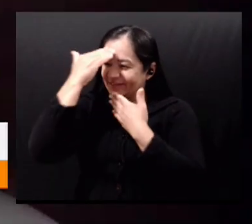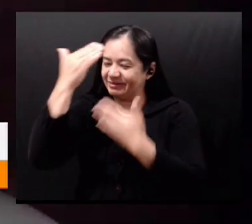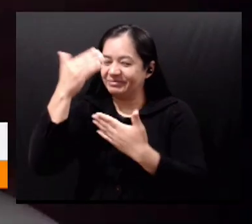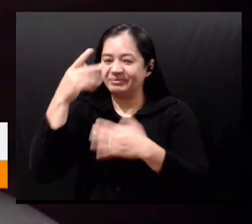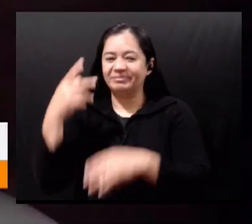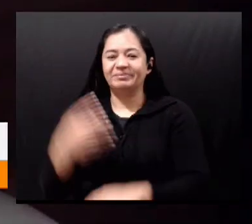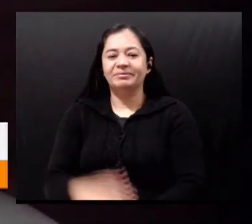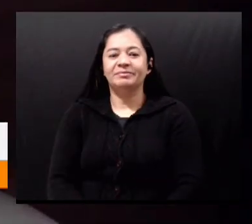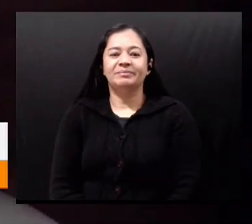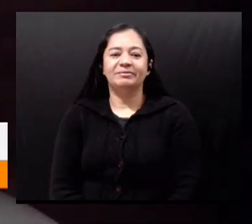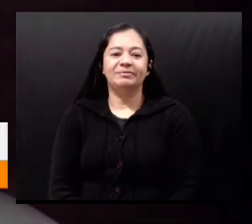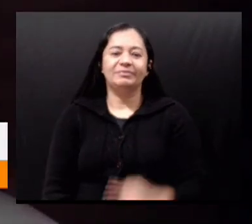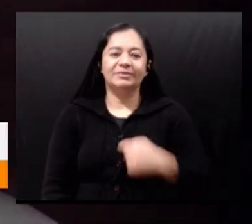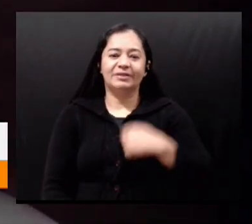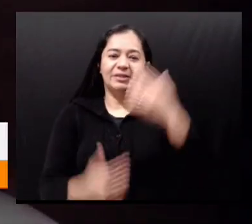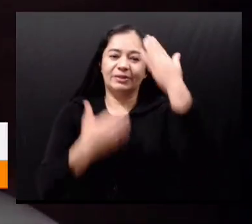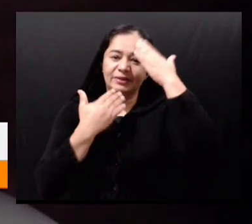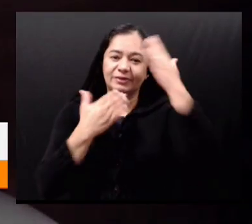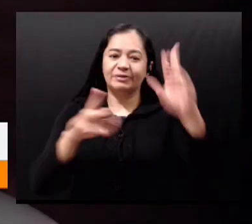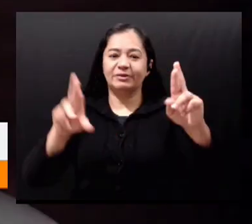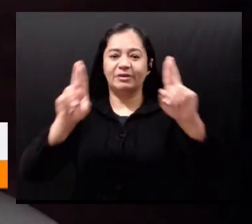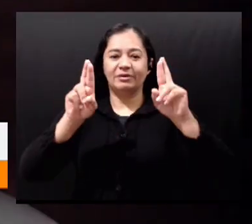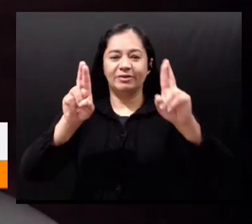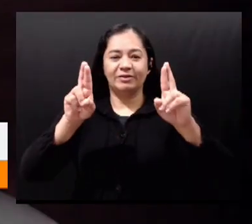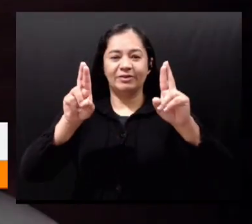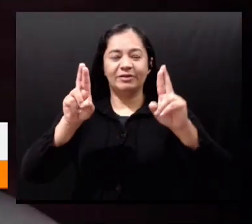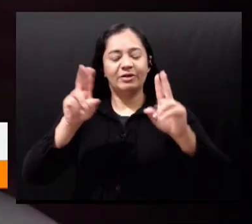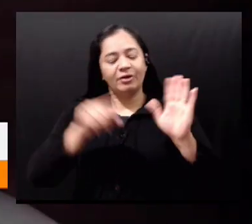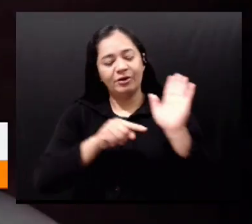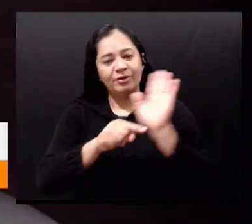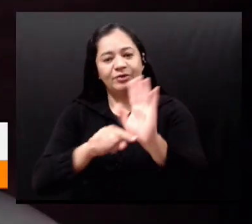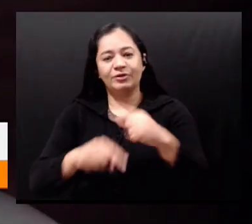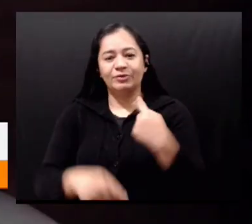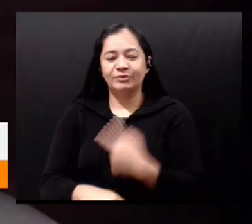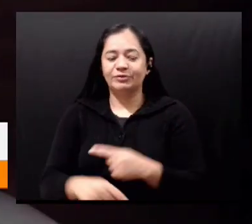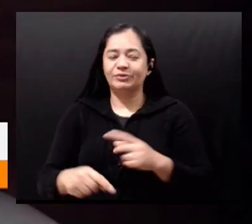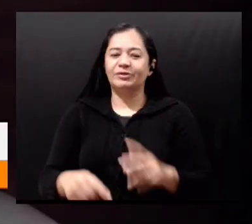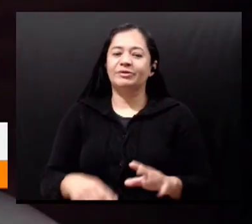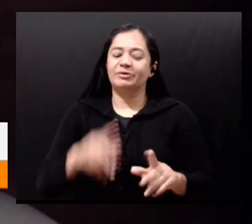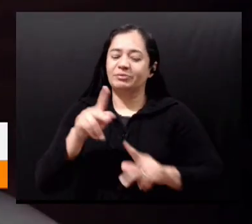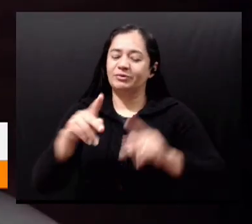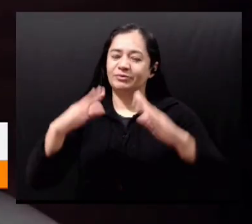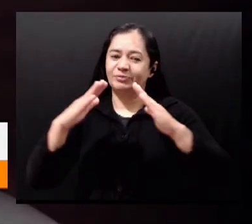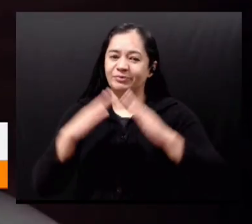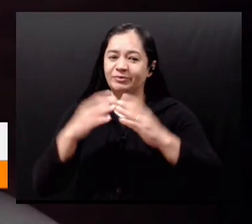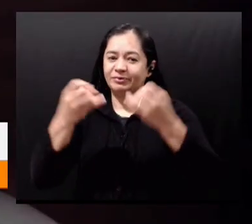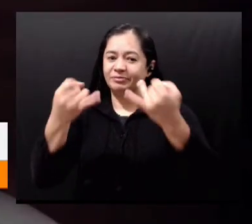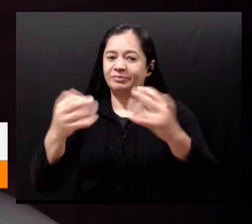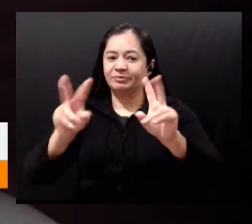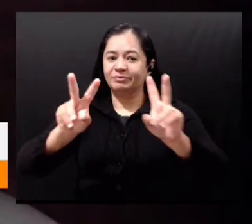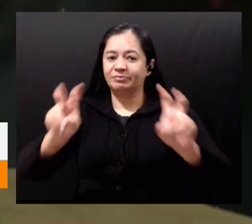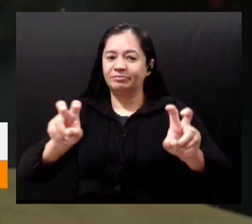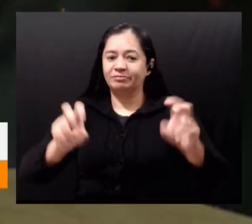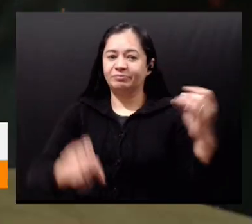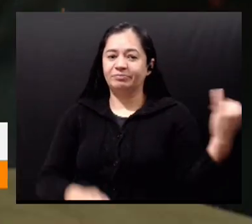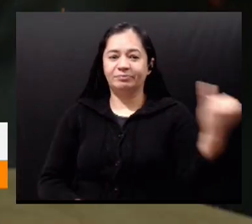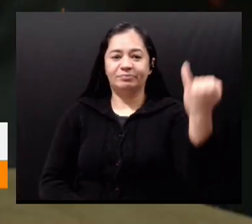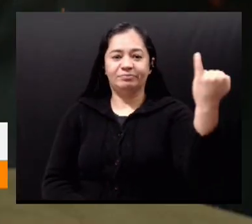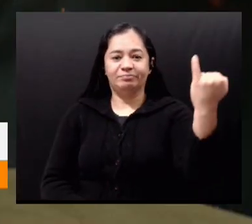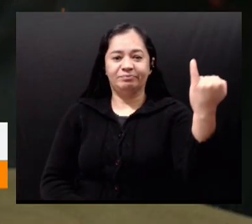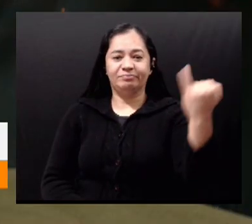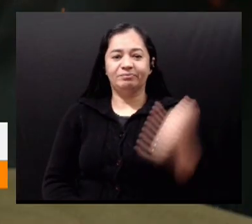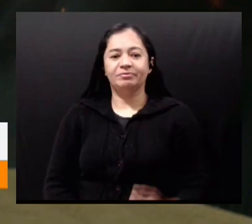agradeço, Rúbia. Espero contribuir aí com os nossos telespectadores para falar sobre um tema extremamente importante e atual.